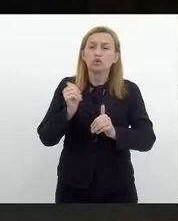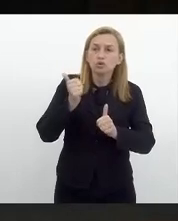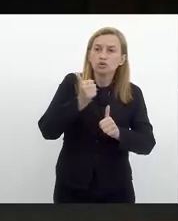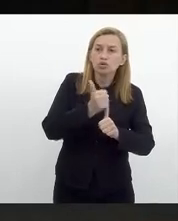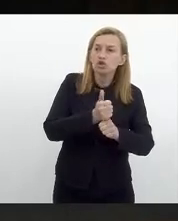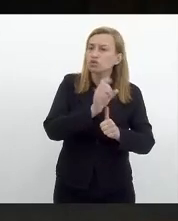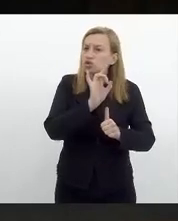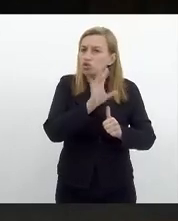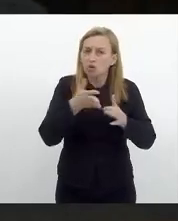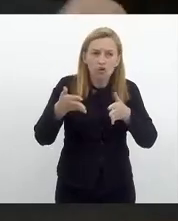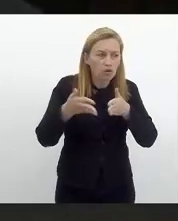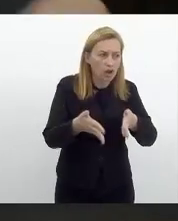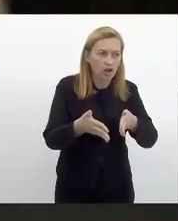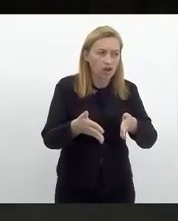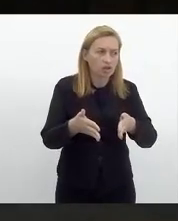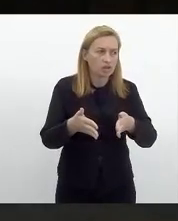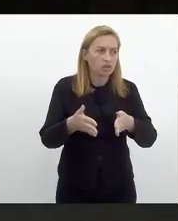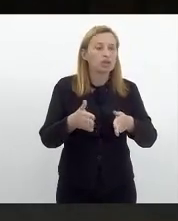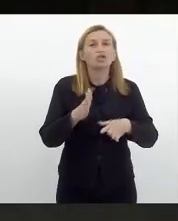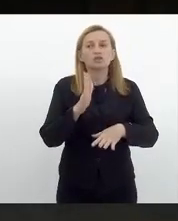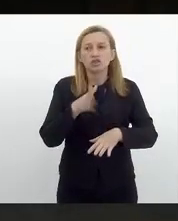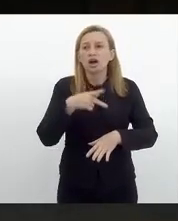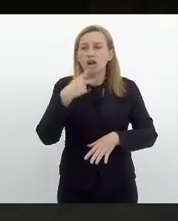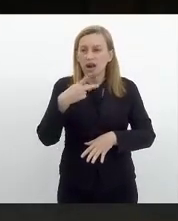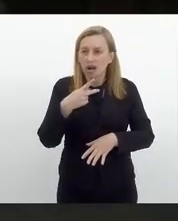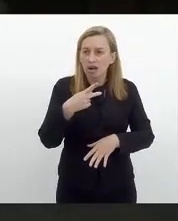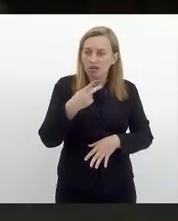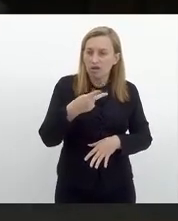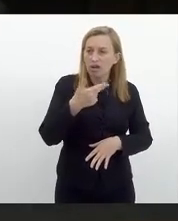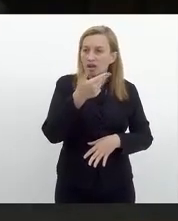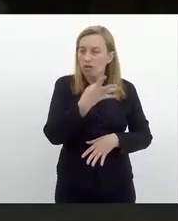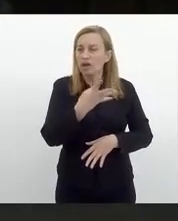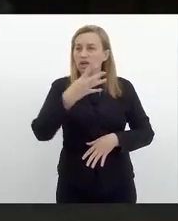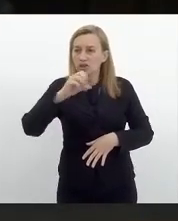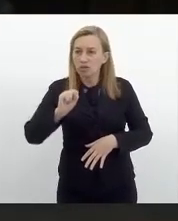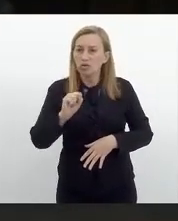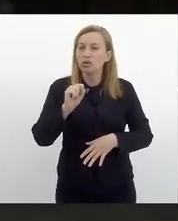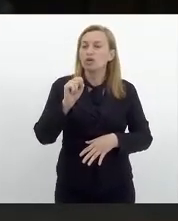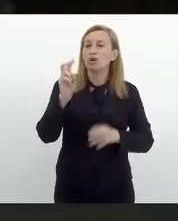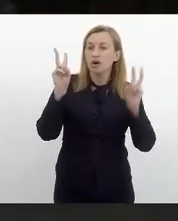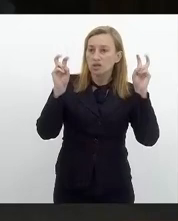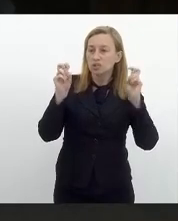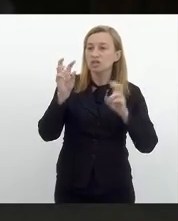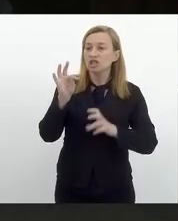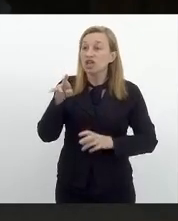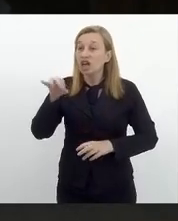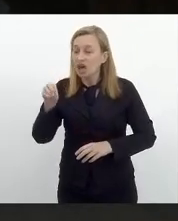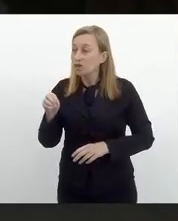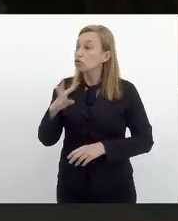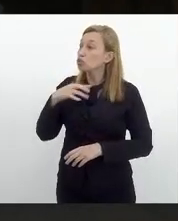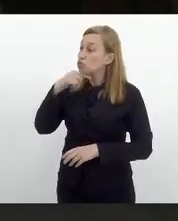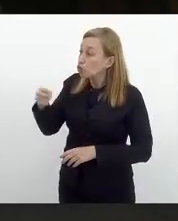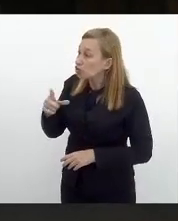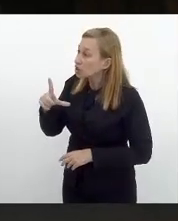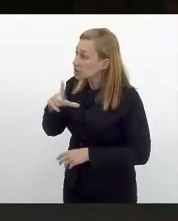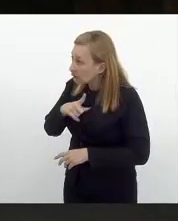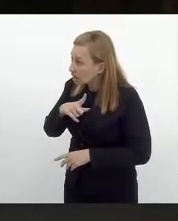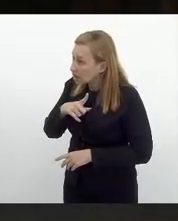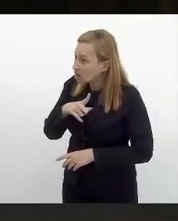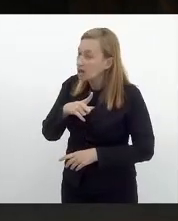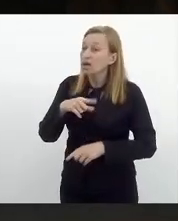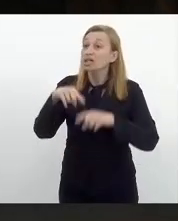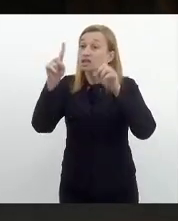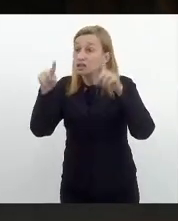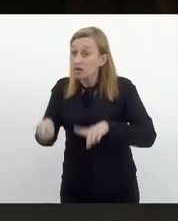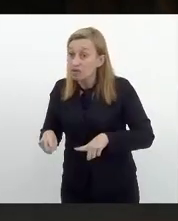substitutivo que eu acabei de ler 48 que trata sobre não existem dúvidas a os